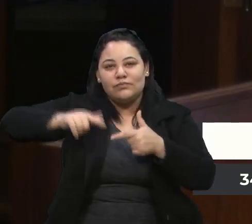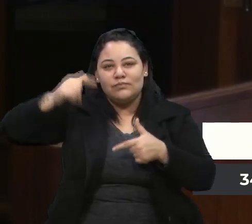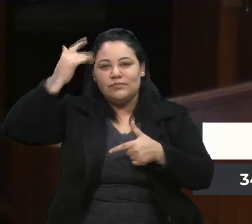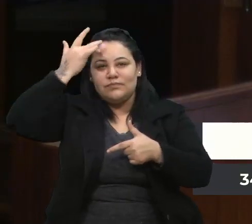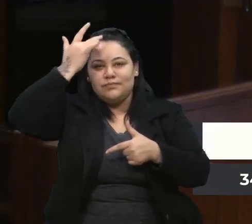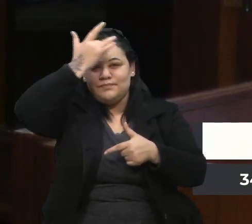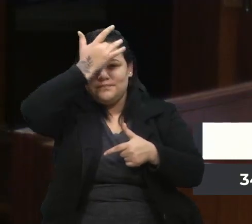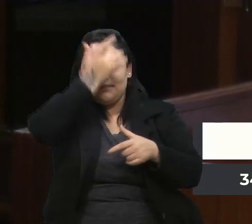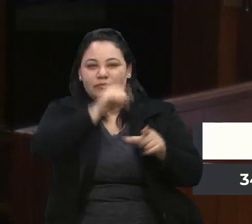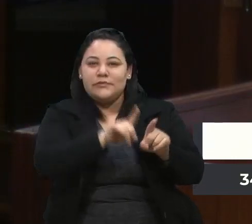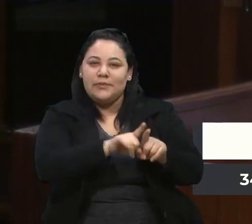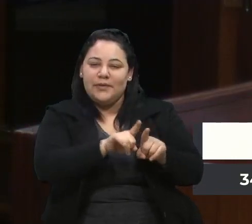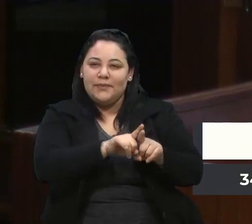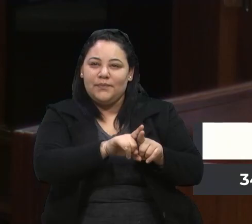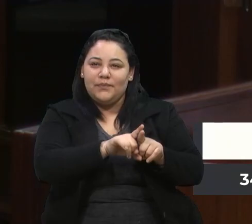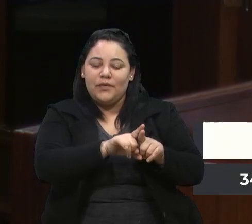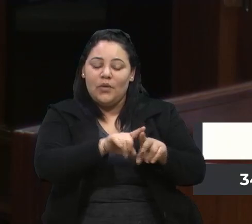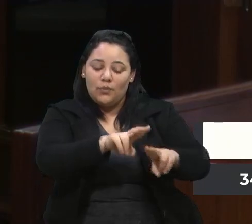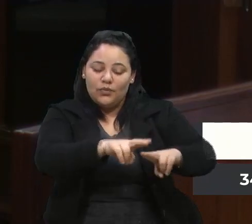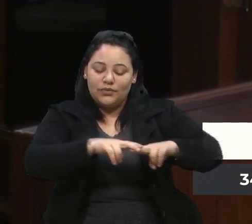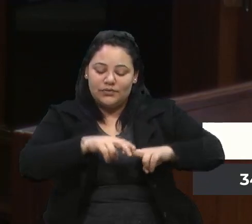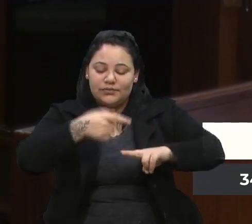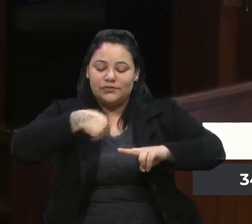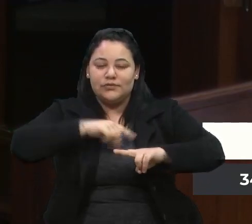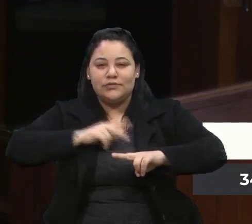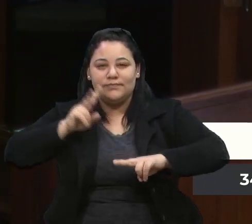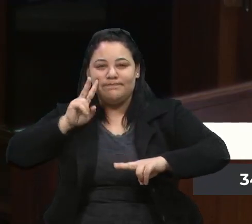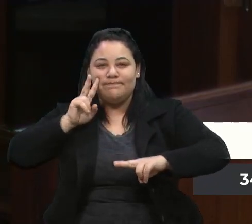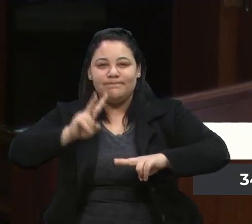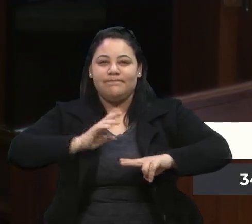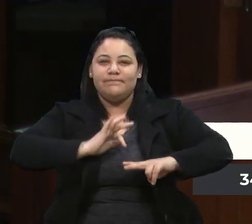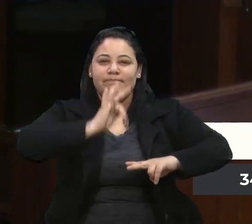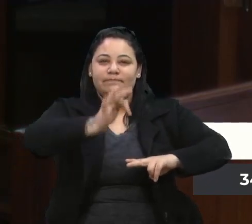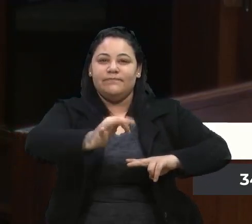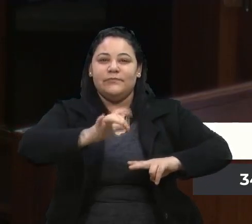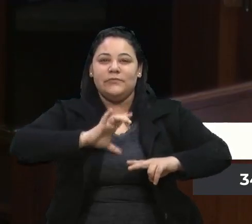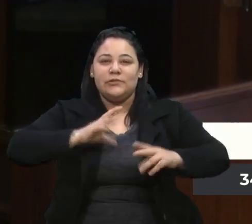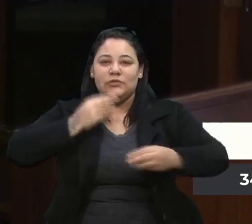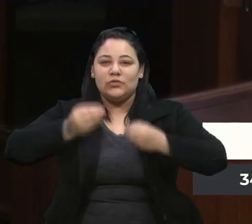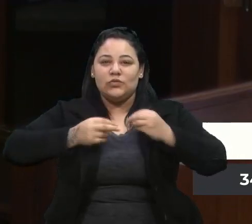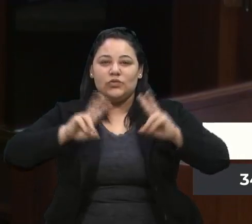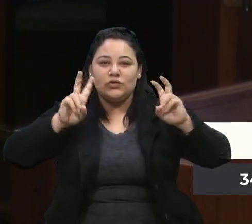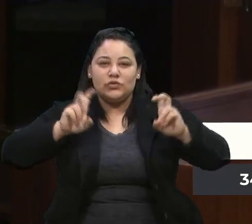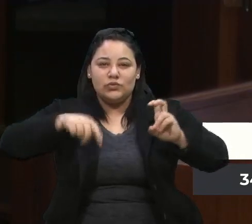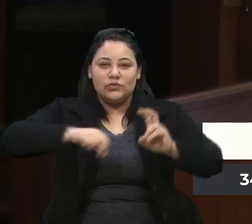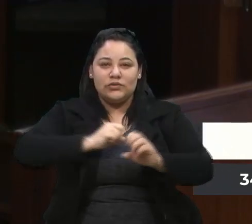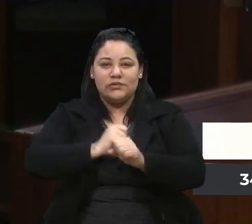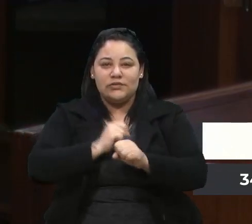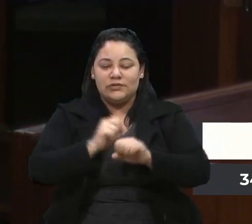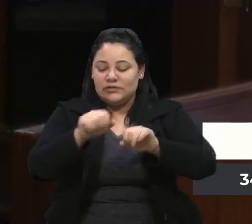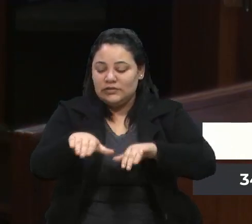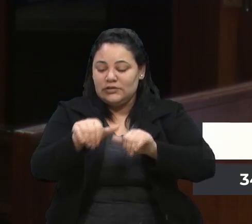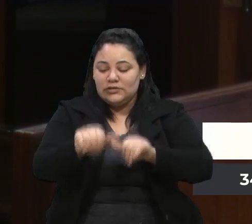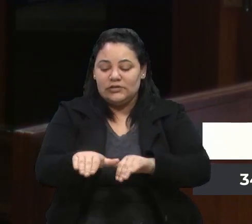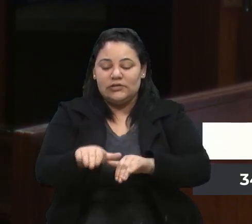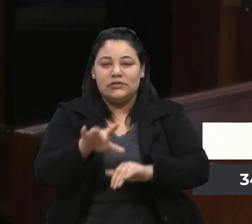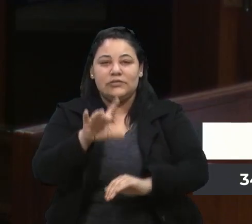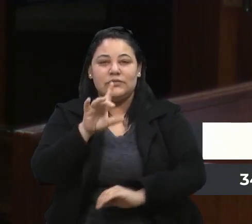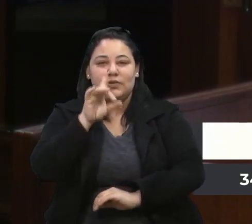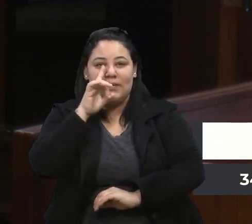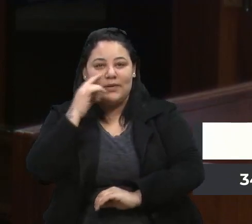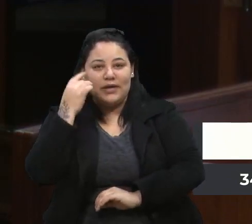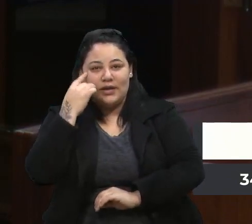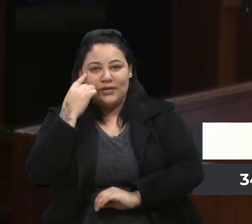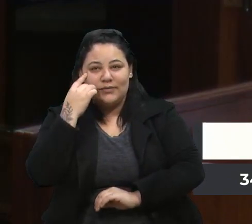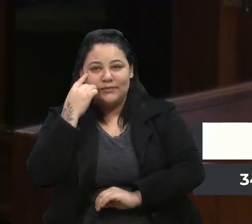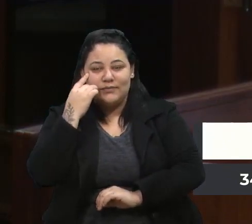isso, a visão do CVV, dentro dessa visão, definiu como tema deste ano do Setembro Amarelo, então, acolher e